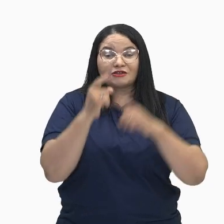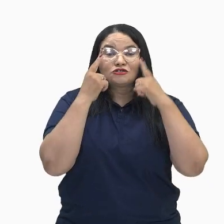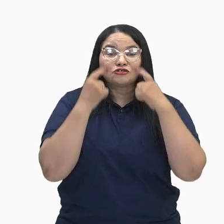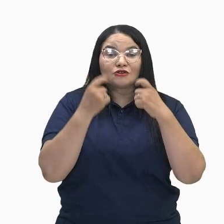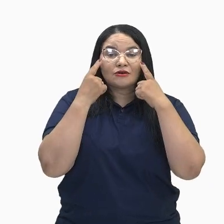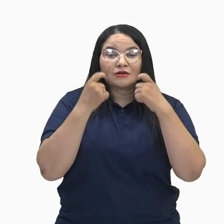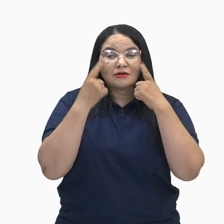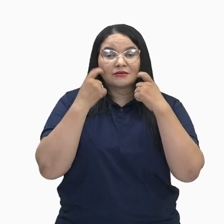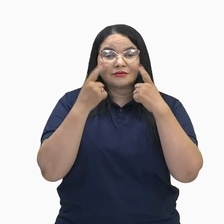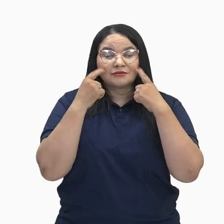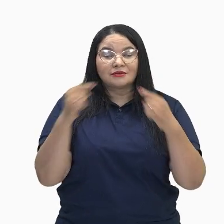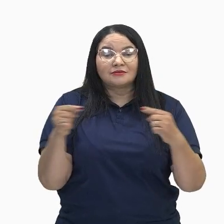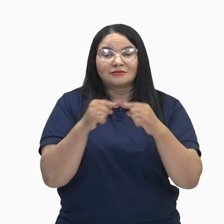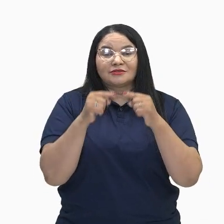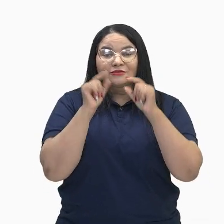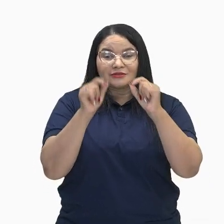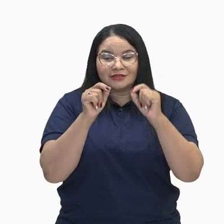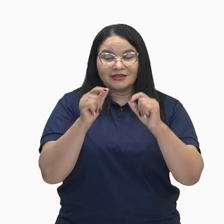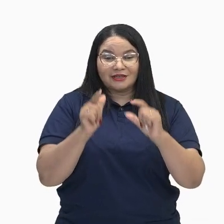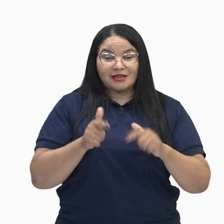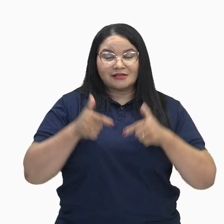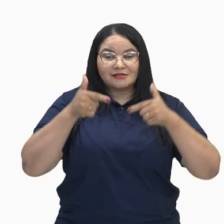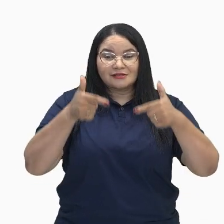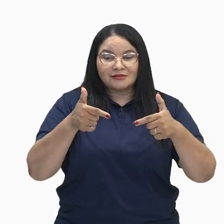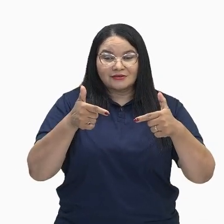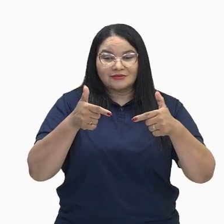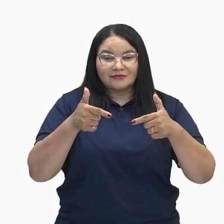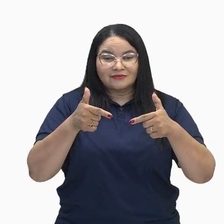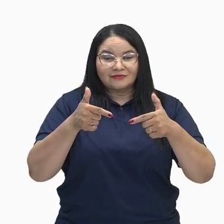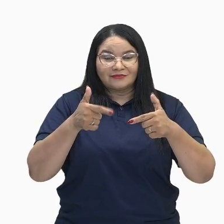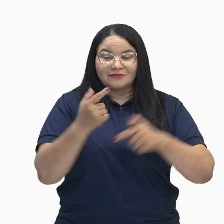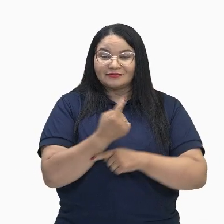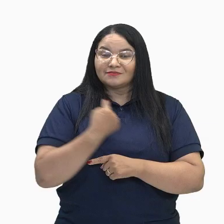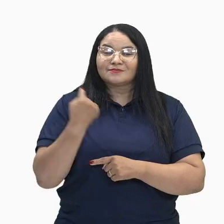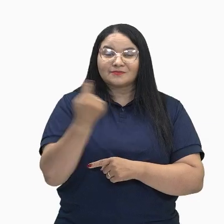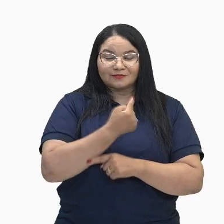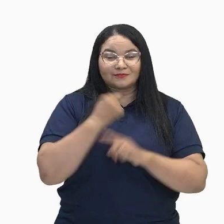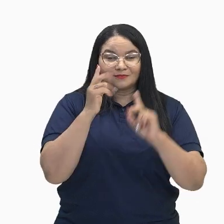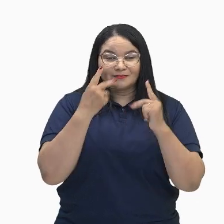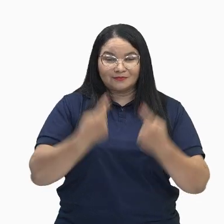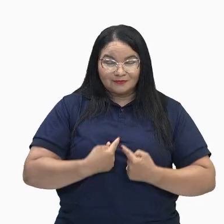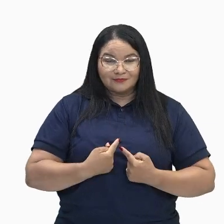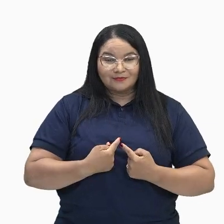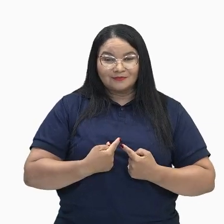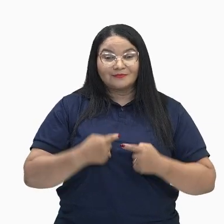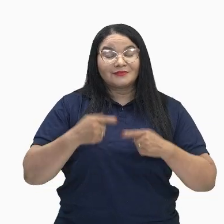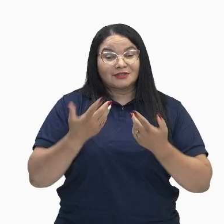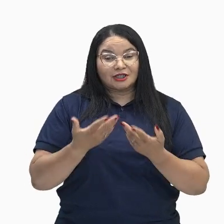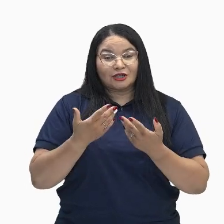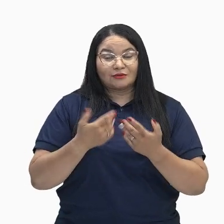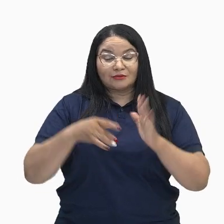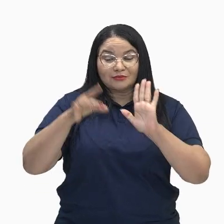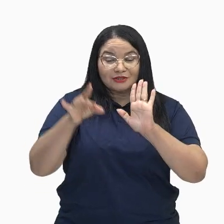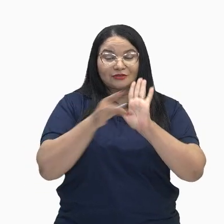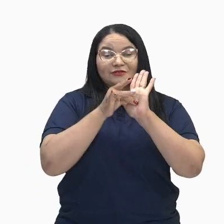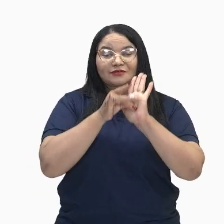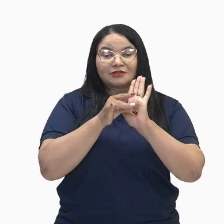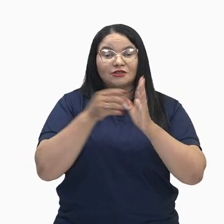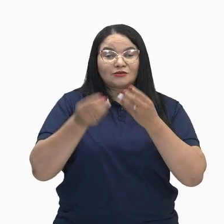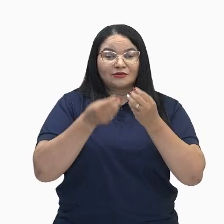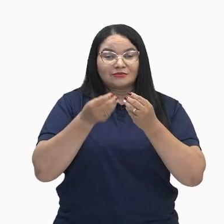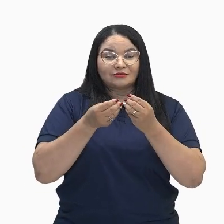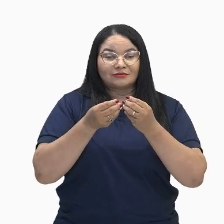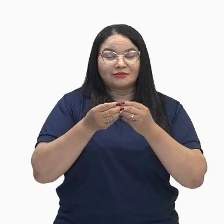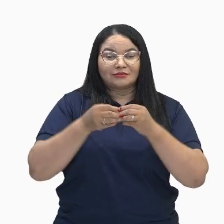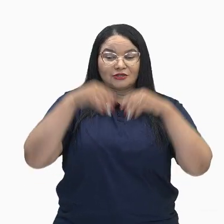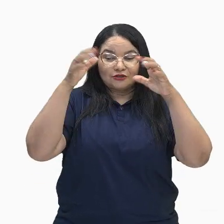aí indica uma ação que somos nós que fazemos. Então, a personificação acontece a chuva